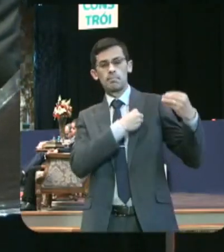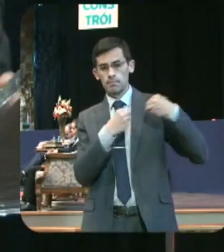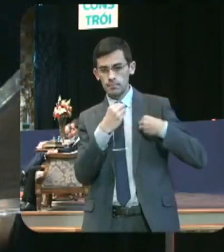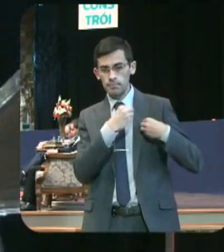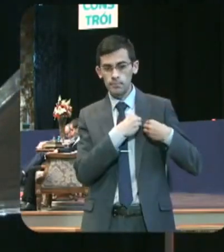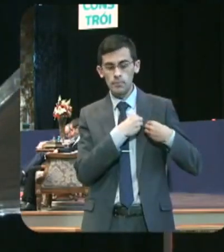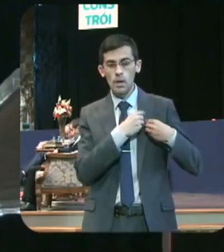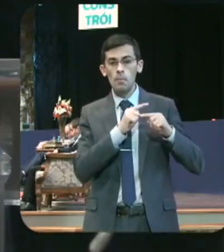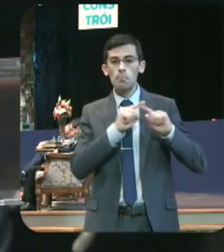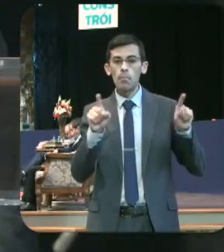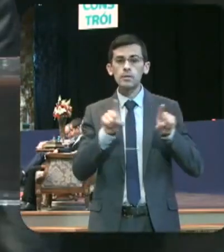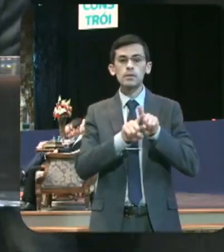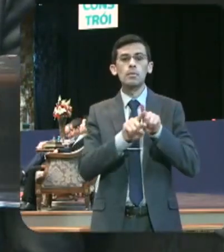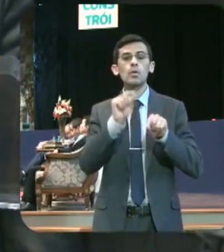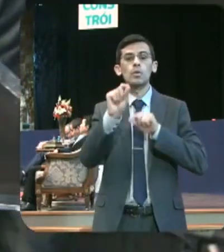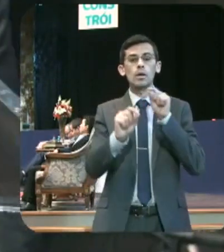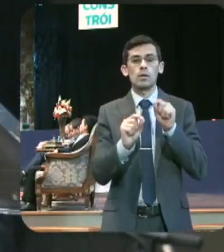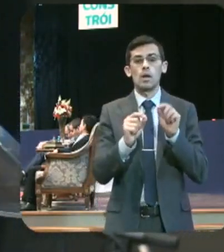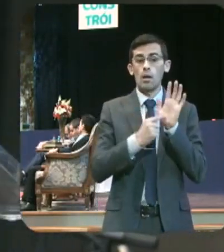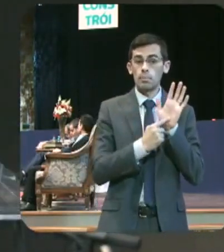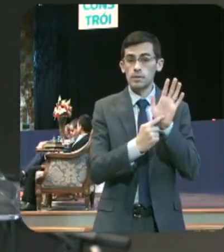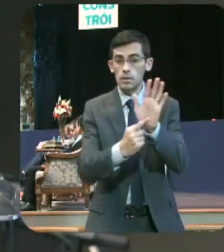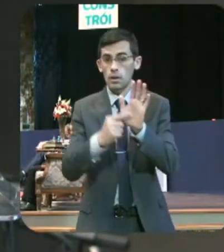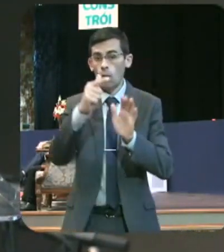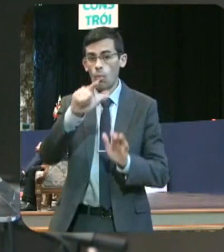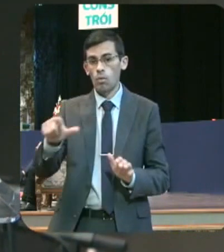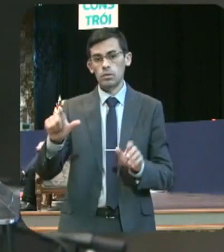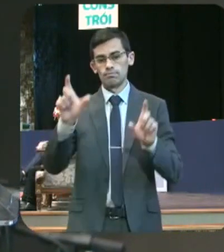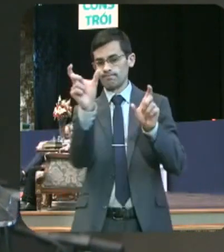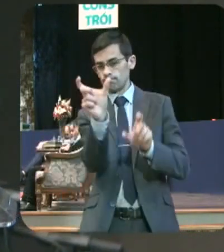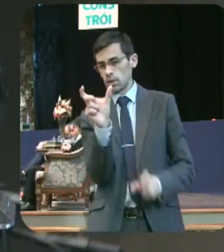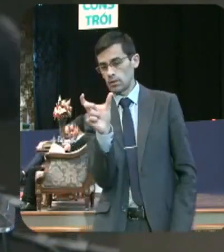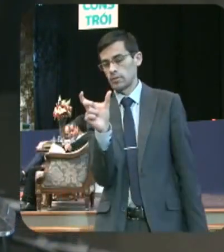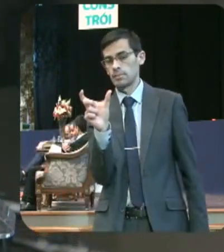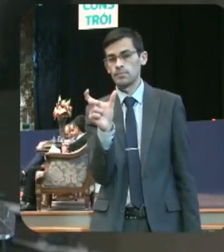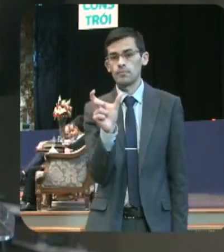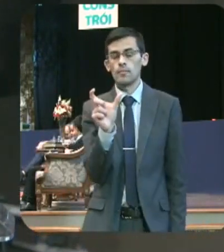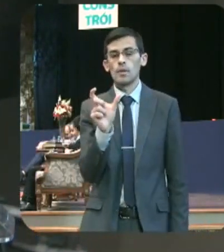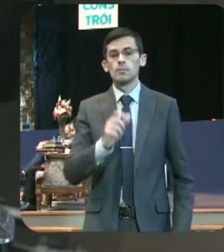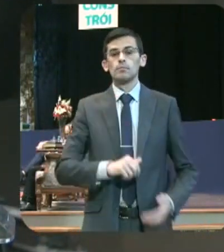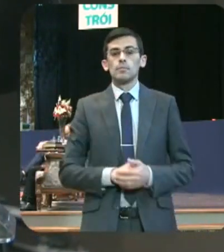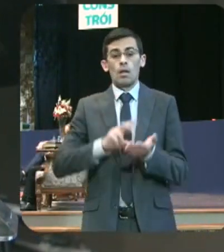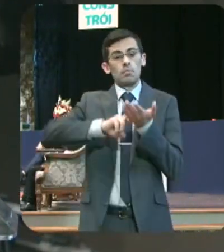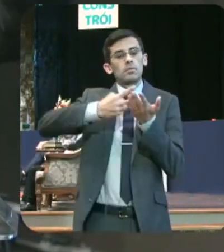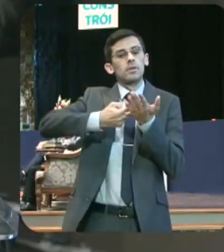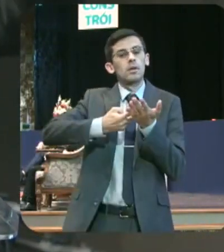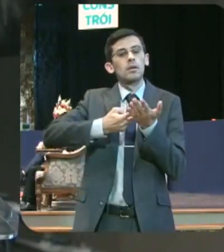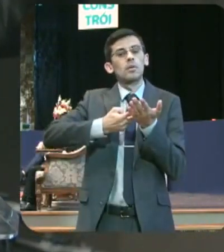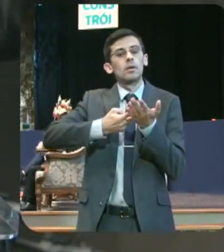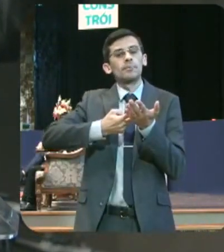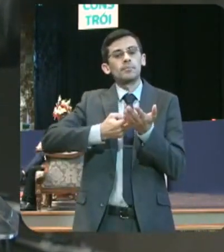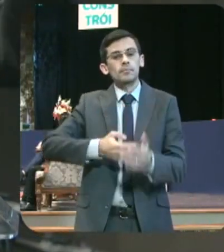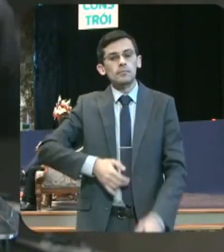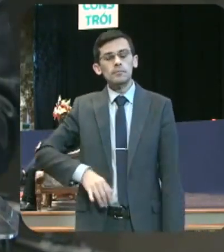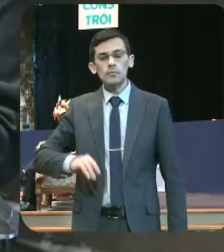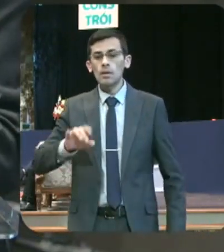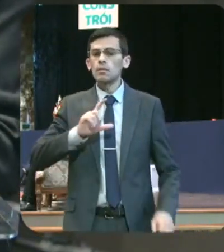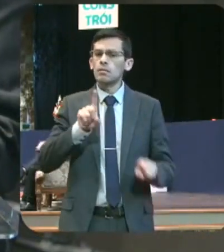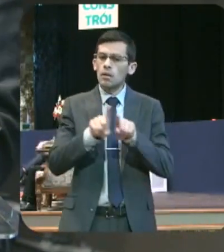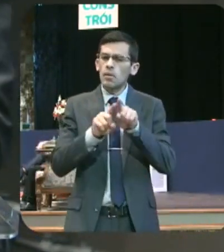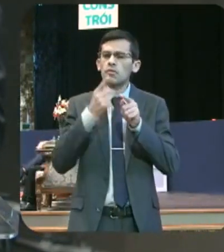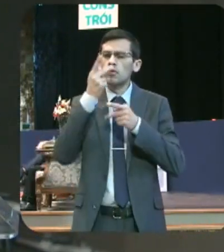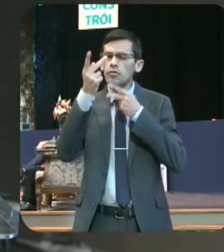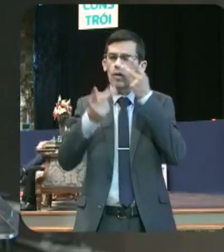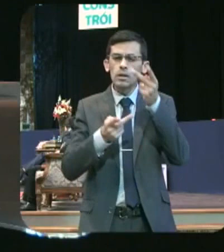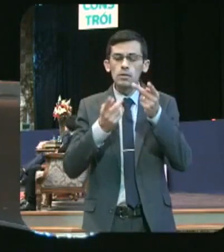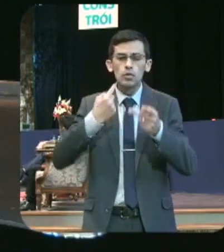pecado, mas ele apresenta uma outra coisa. Ele diz assim, na versão antiga diz iniquidades, aqui